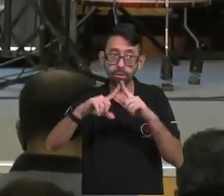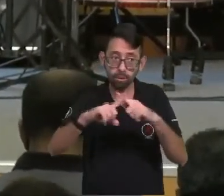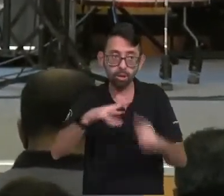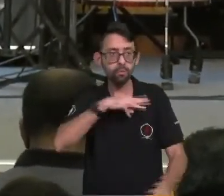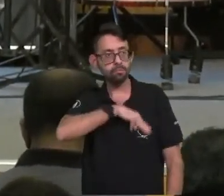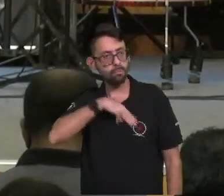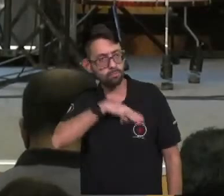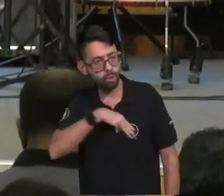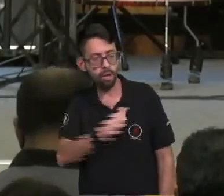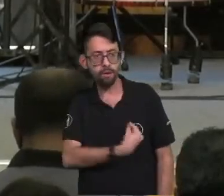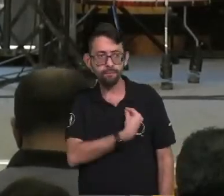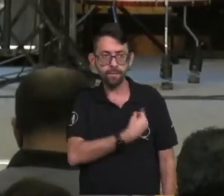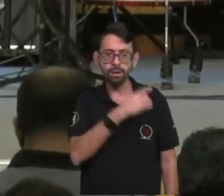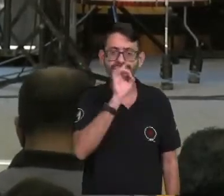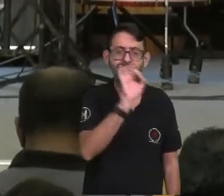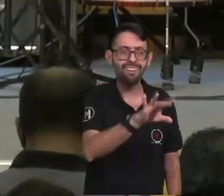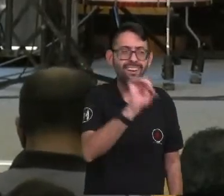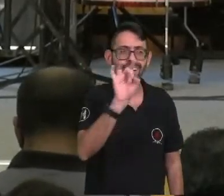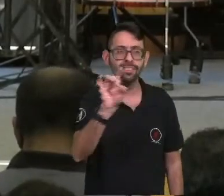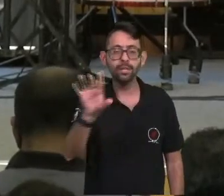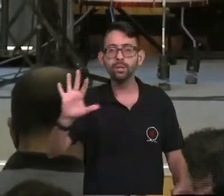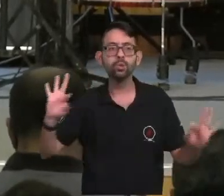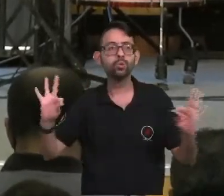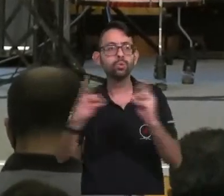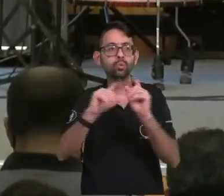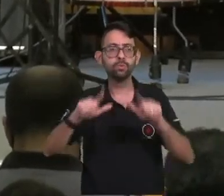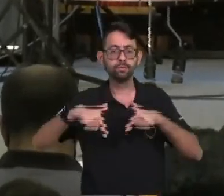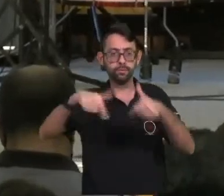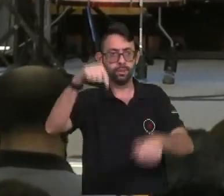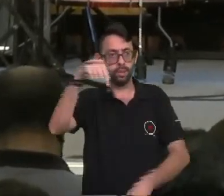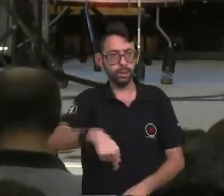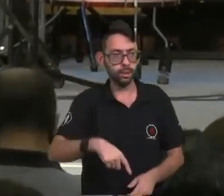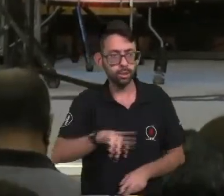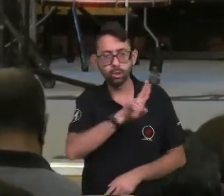filho, por tudo aquilo que tem sido feito neste lugar. Pelo poder